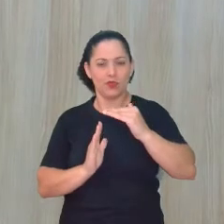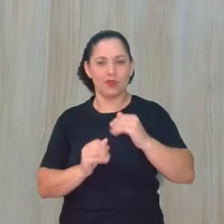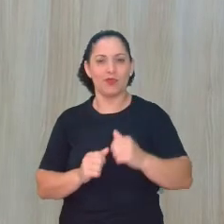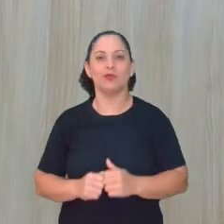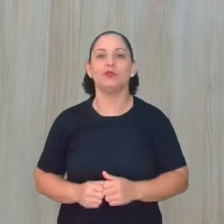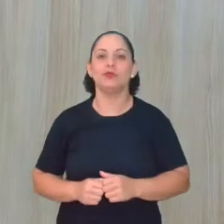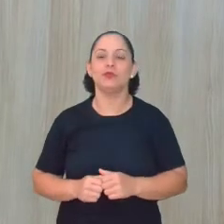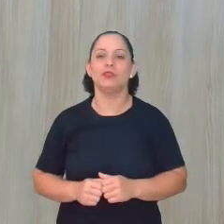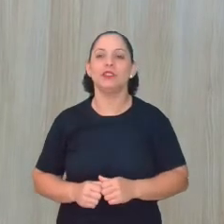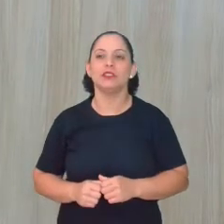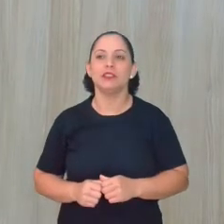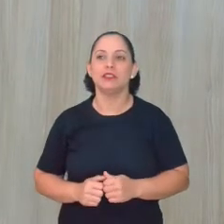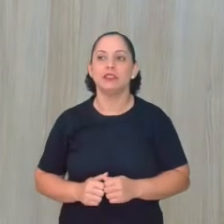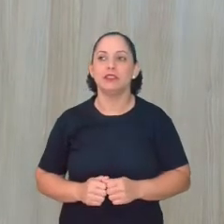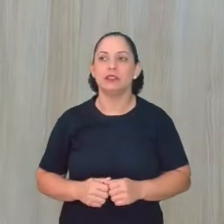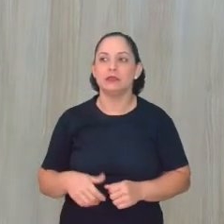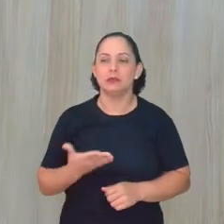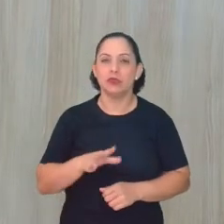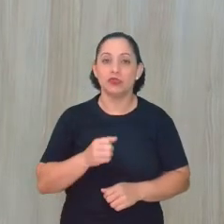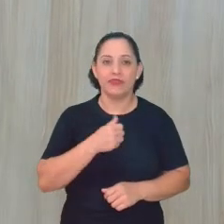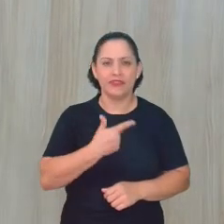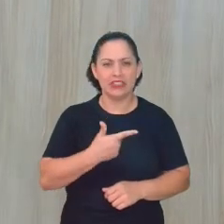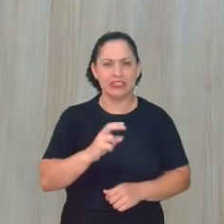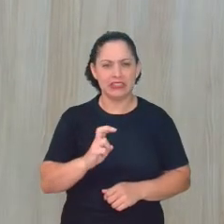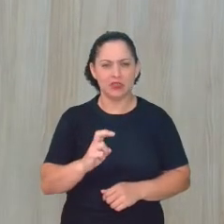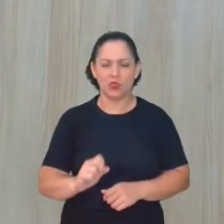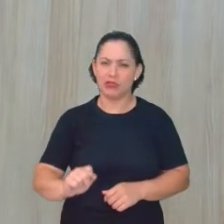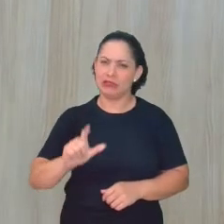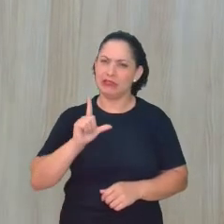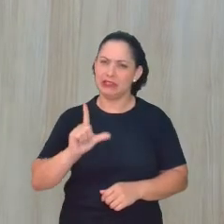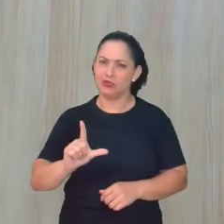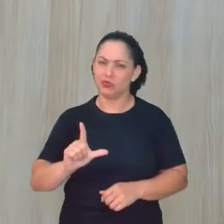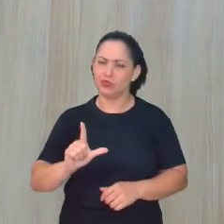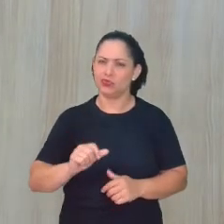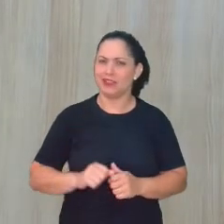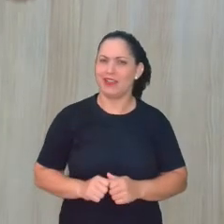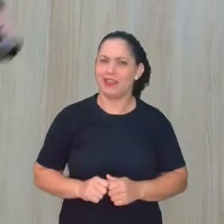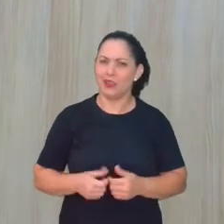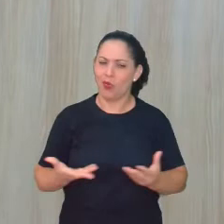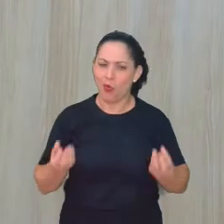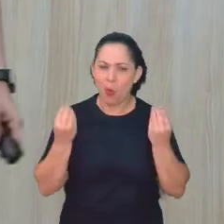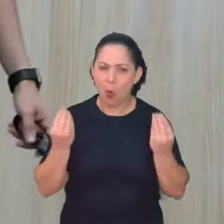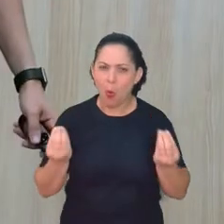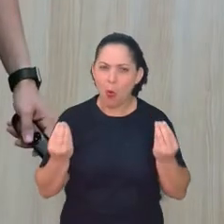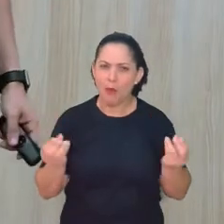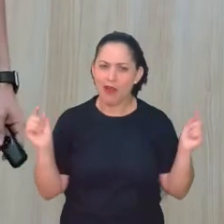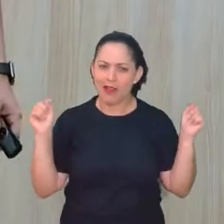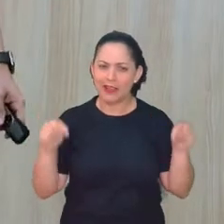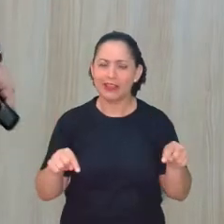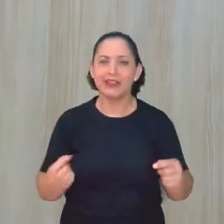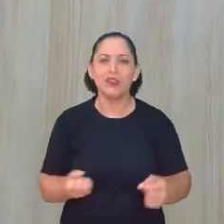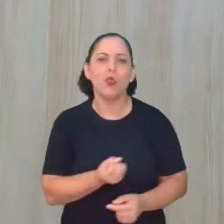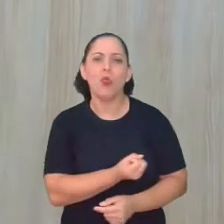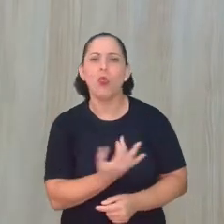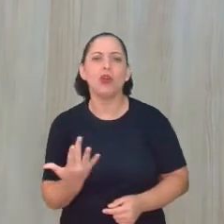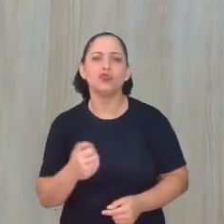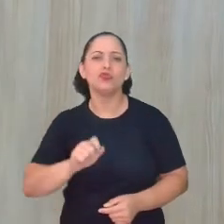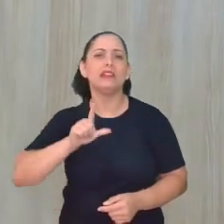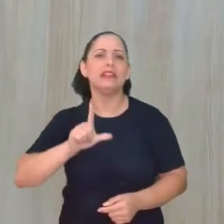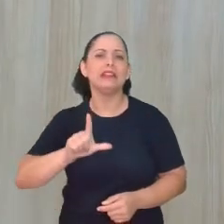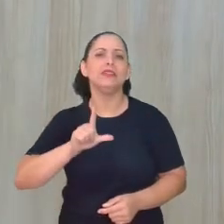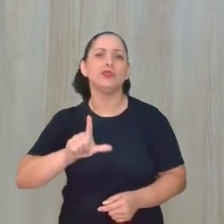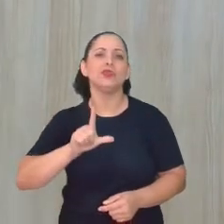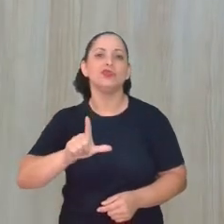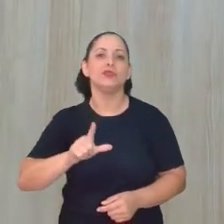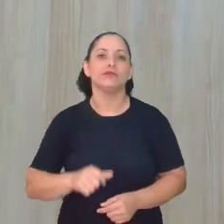pegou 25 litros. Ah, seu irmão, o tanque desse carro aí pega quantos litros de